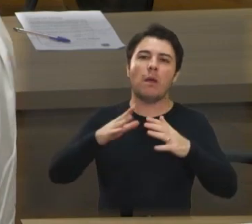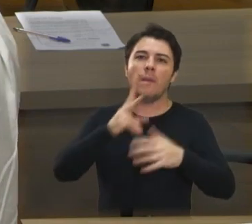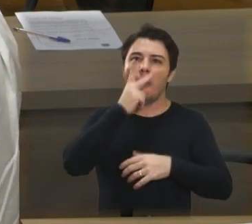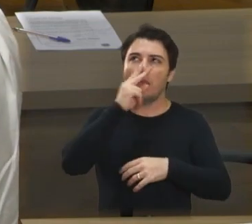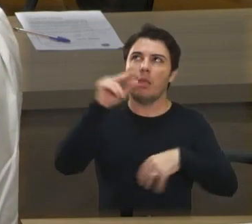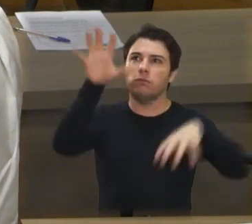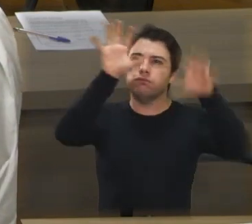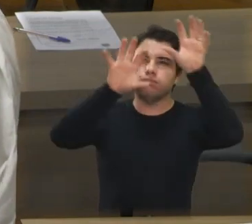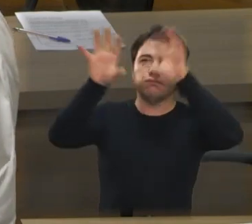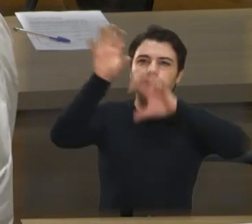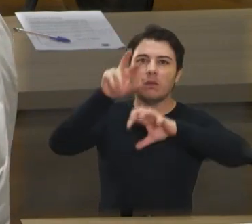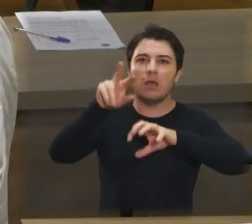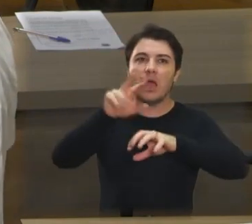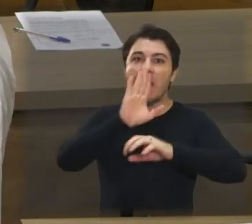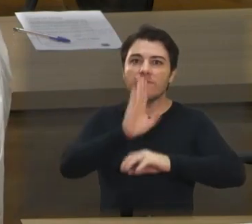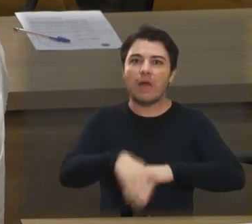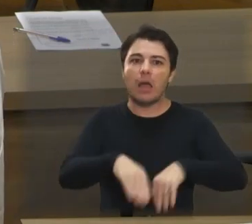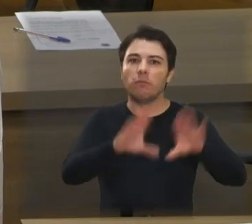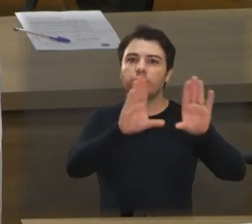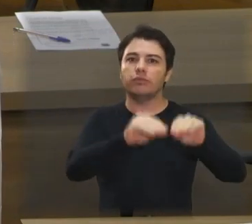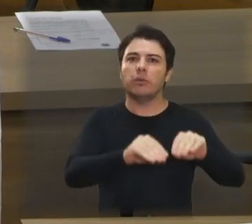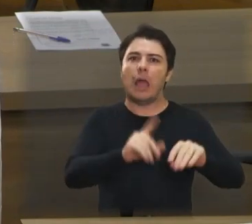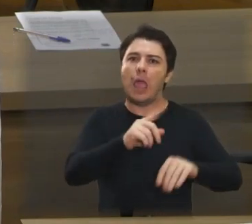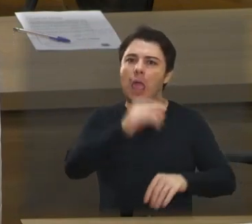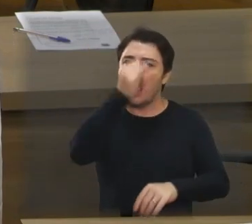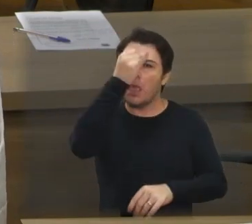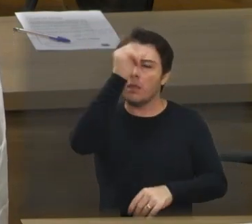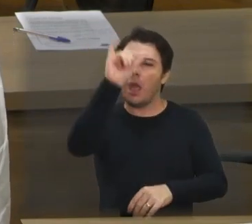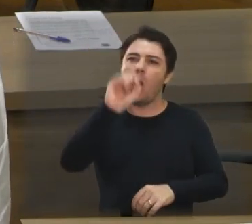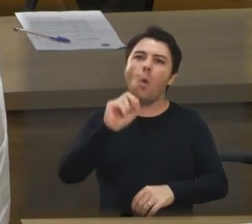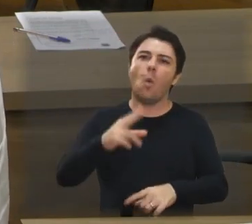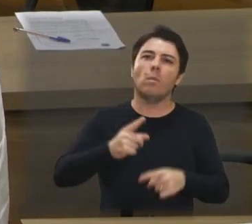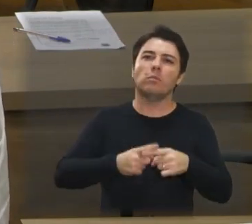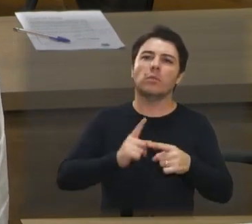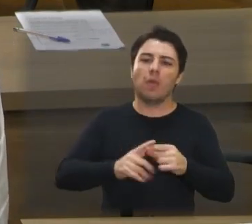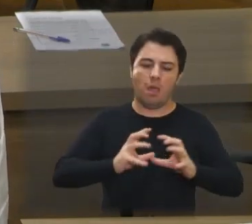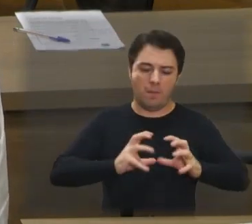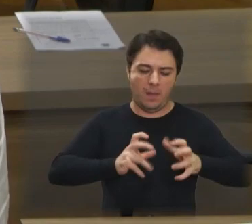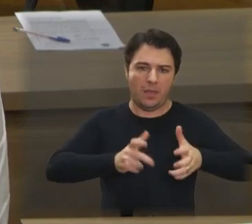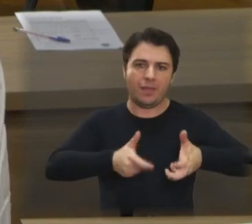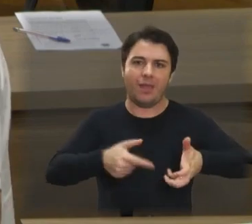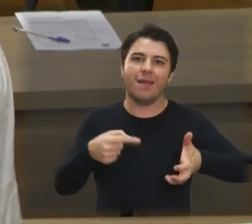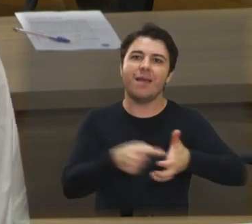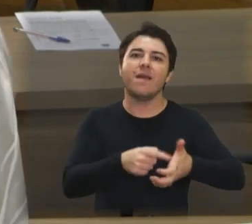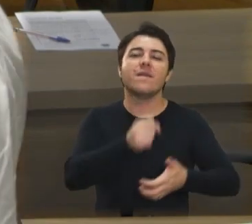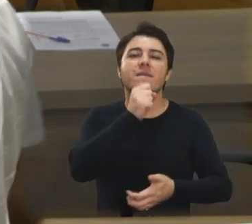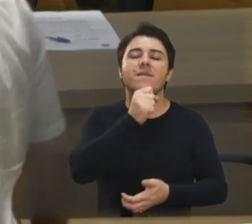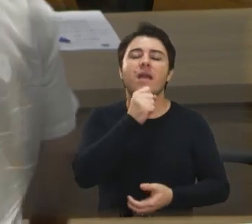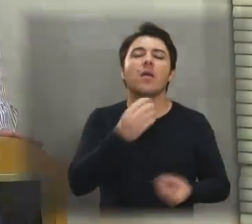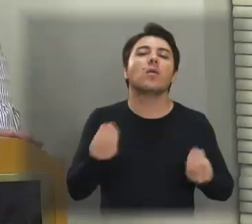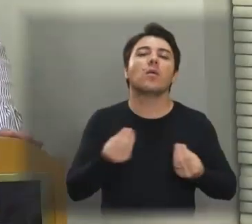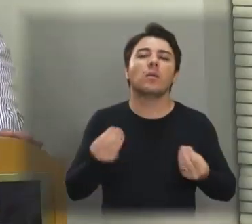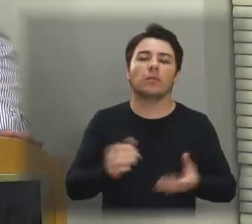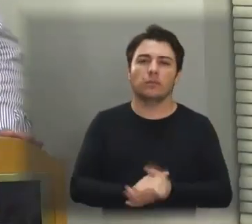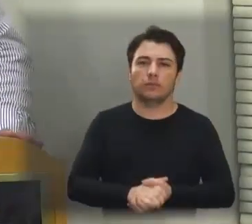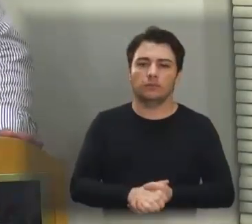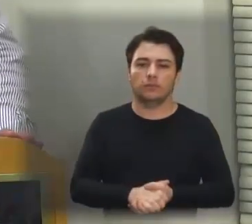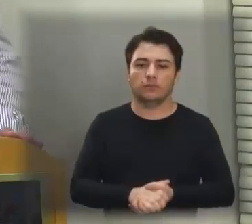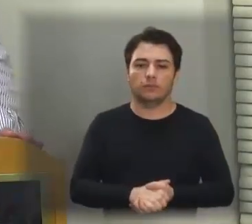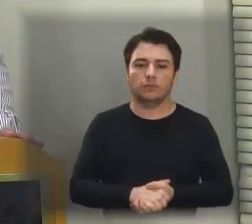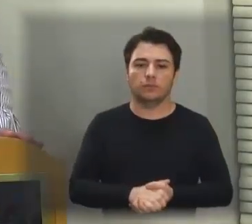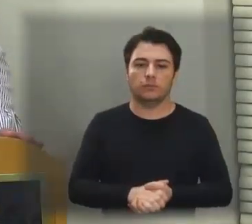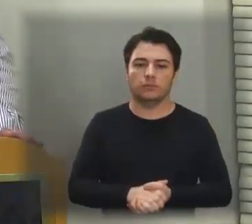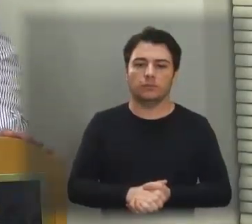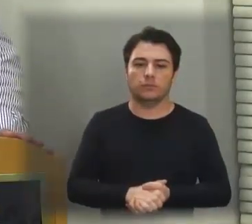é um uma ocorrência preventiva ou é porque os equipamentos estão velhos e obsoletos por favor quando a gente